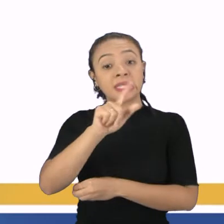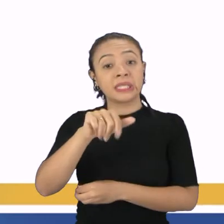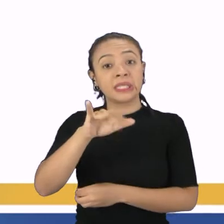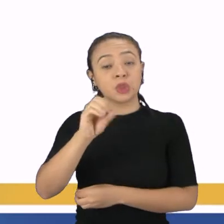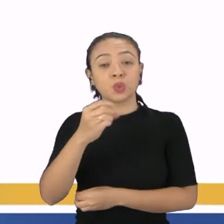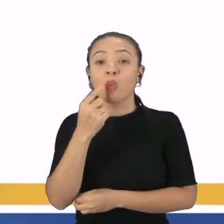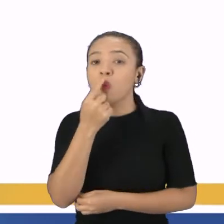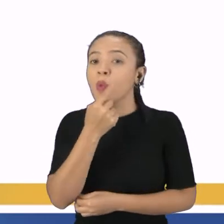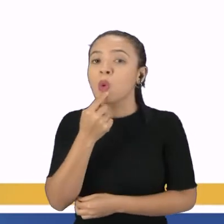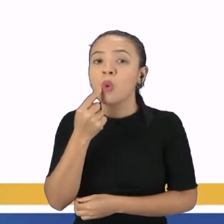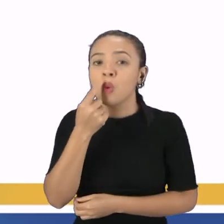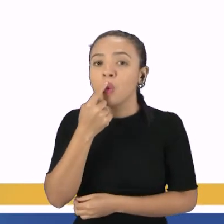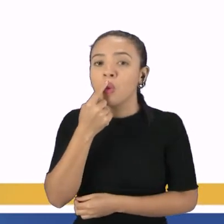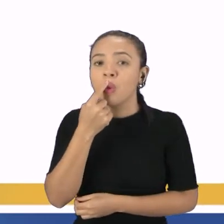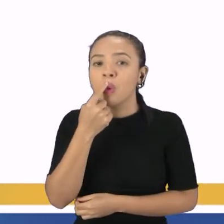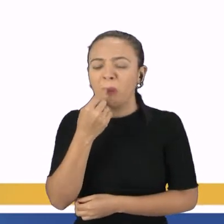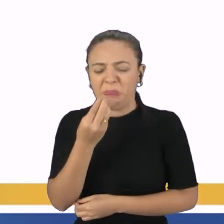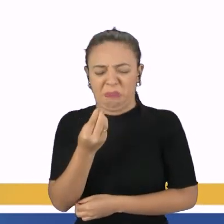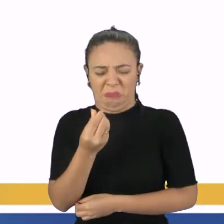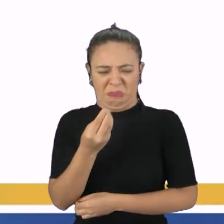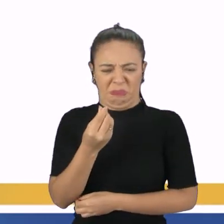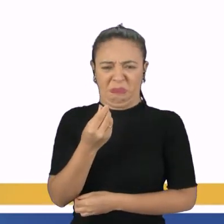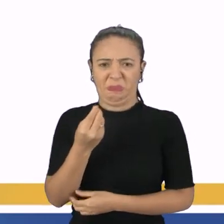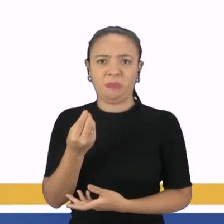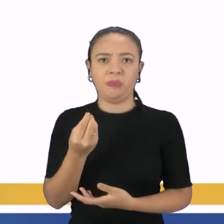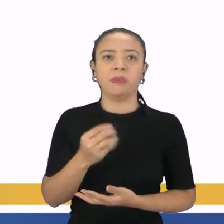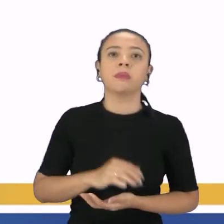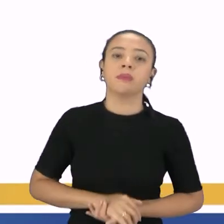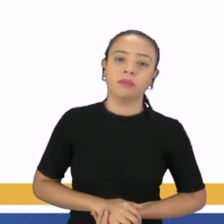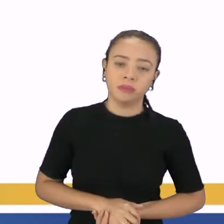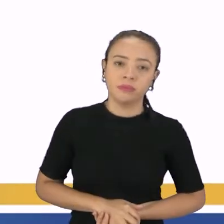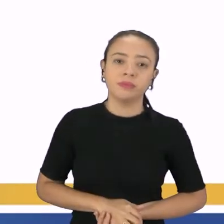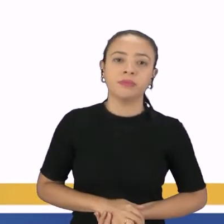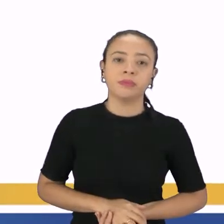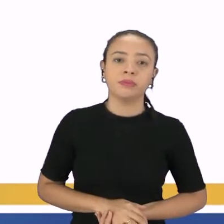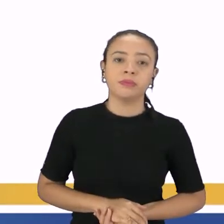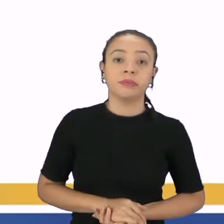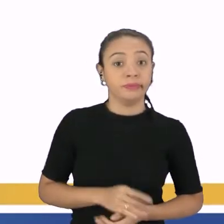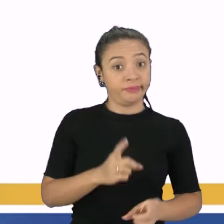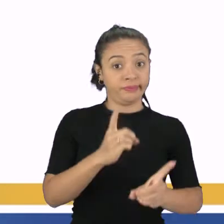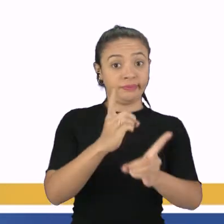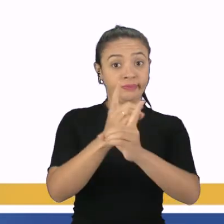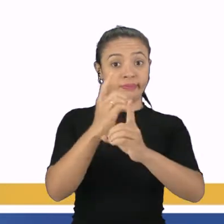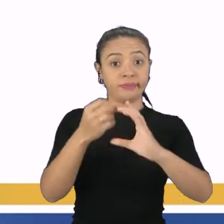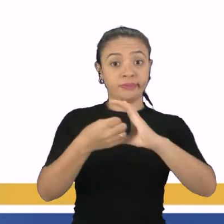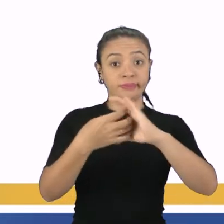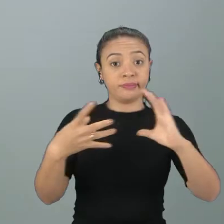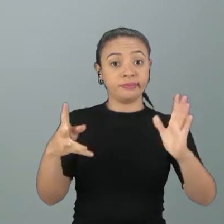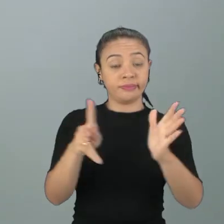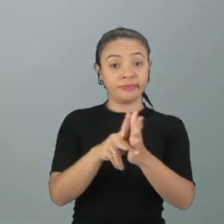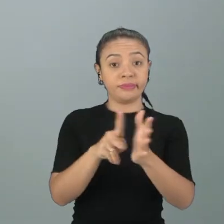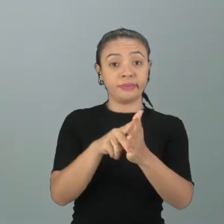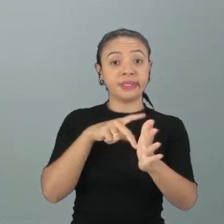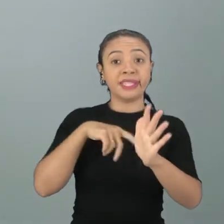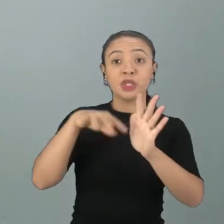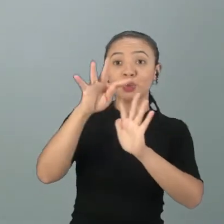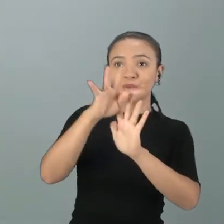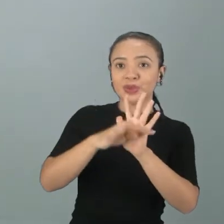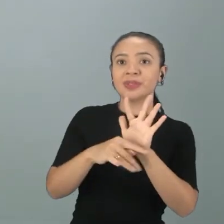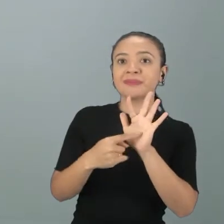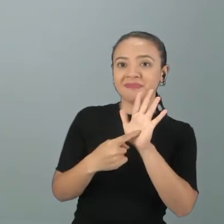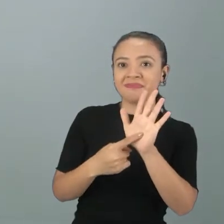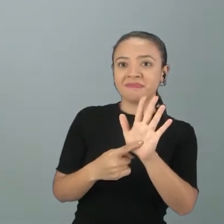o lábio? Amargo. Veja que aqui nós encontramos essas características, né, que o texto ele bem nos